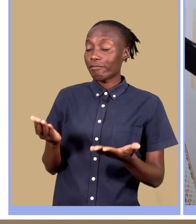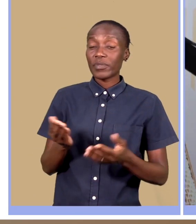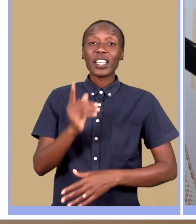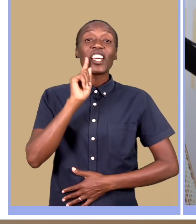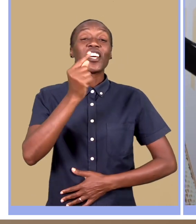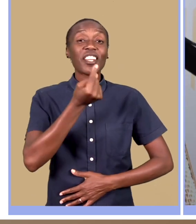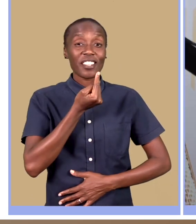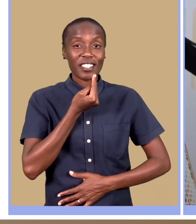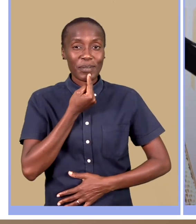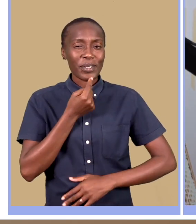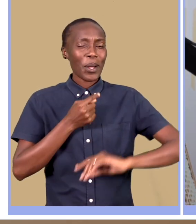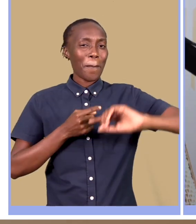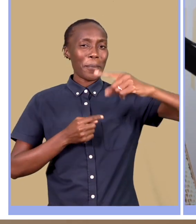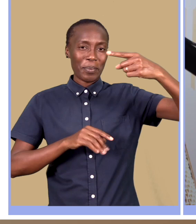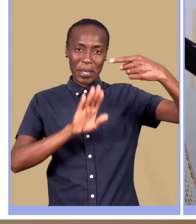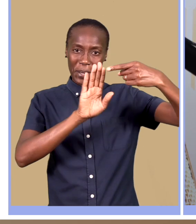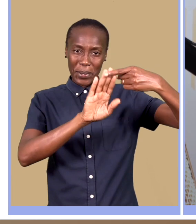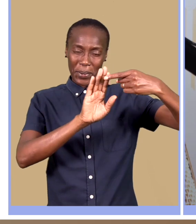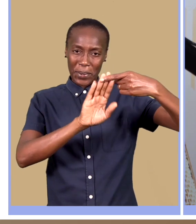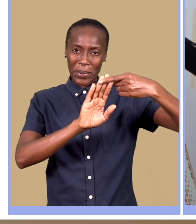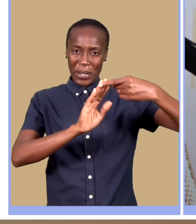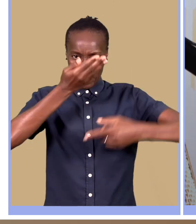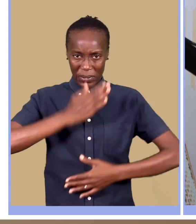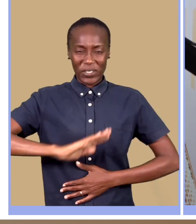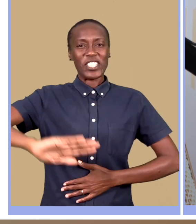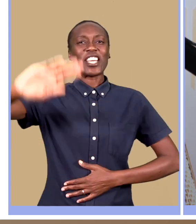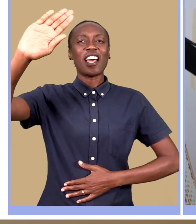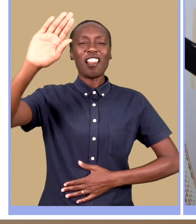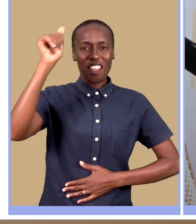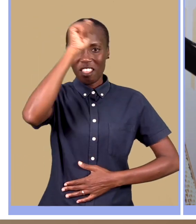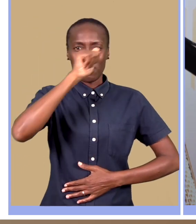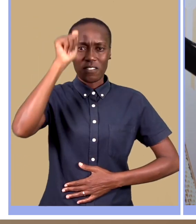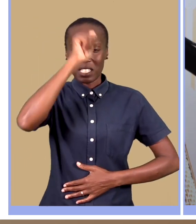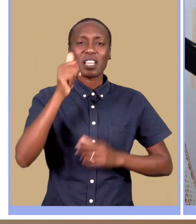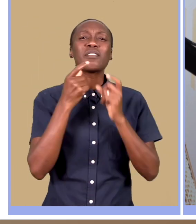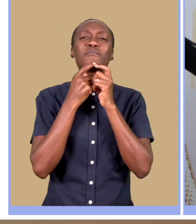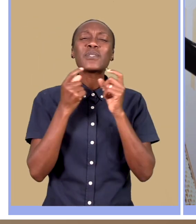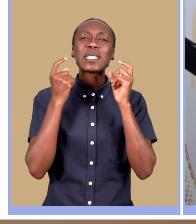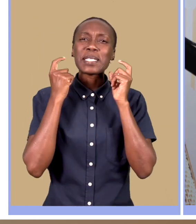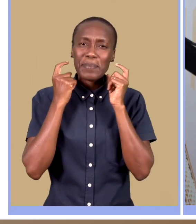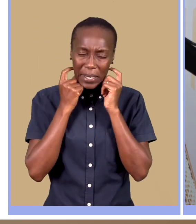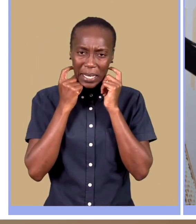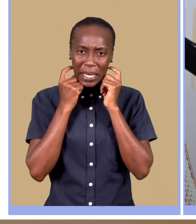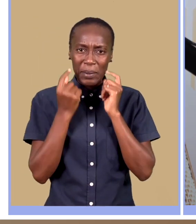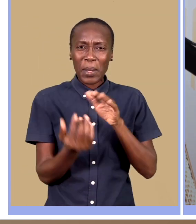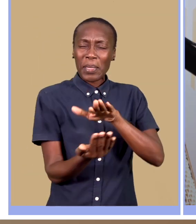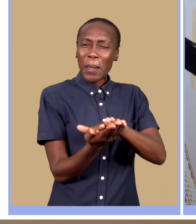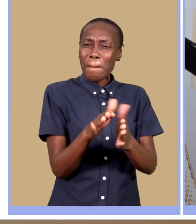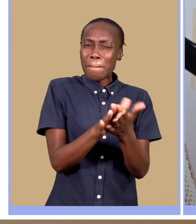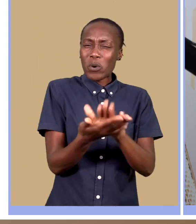seria, primeiro, no sentido geral, a Universidade Moçambicana tem uma produção